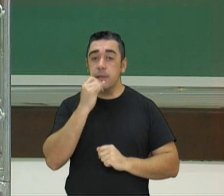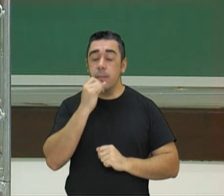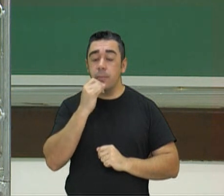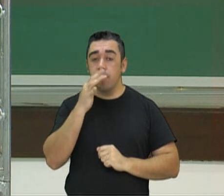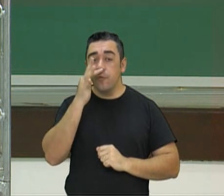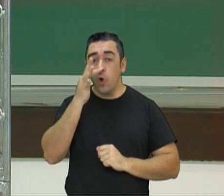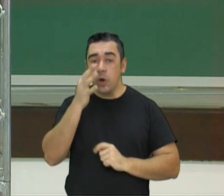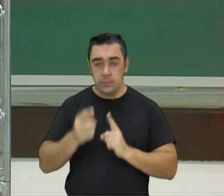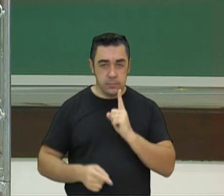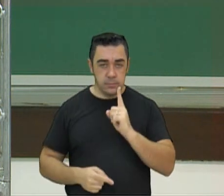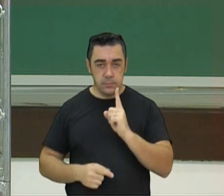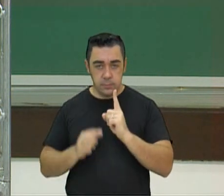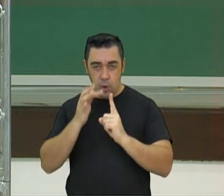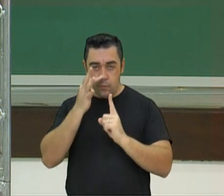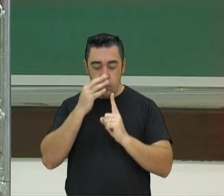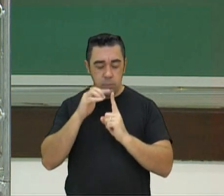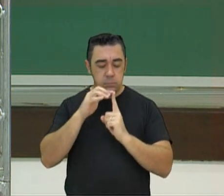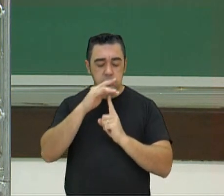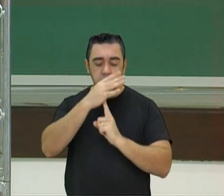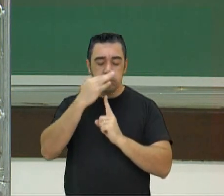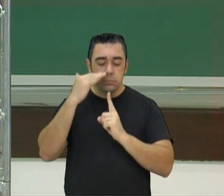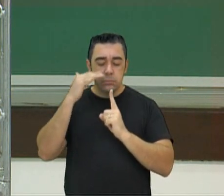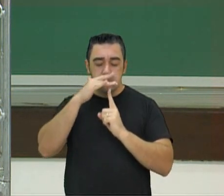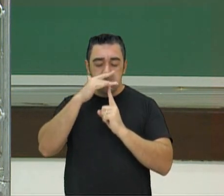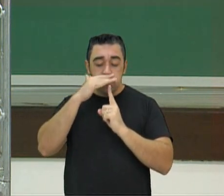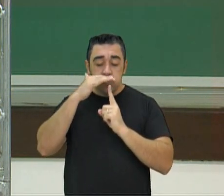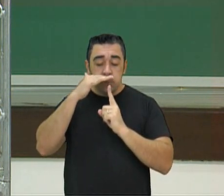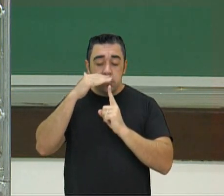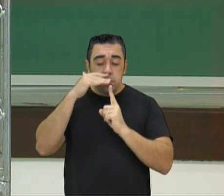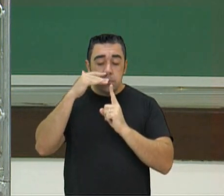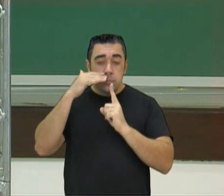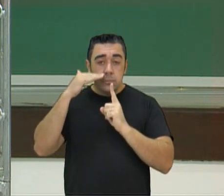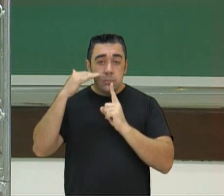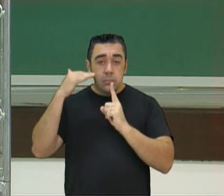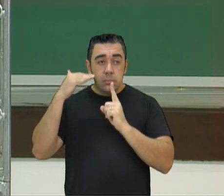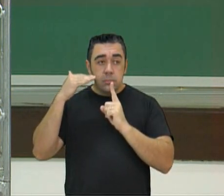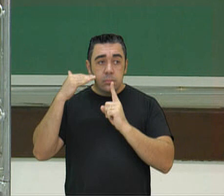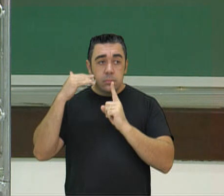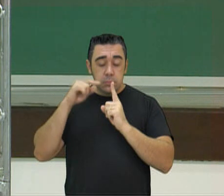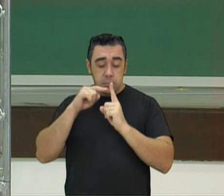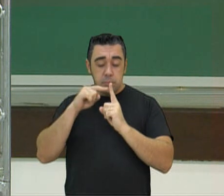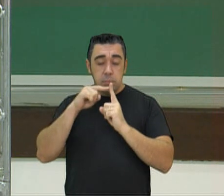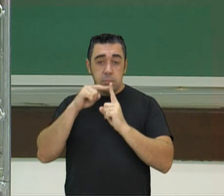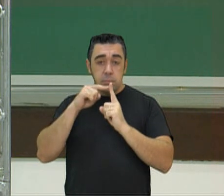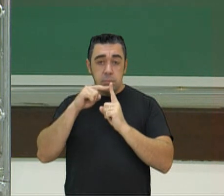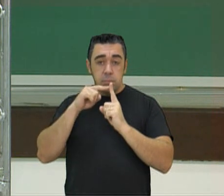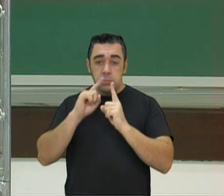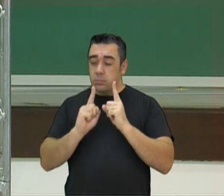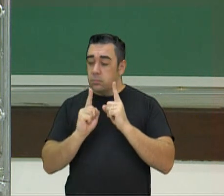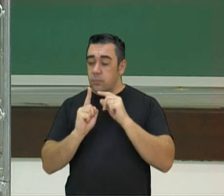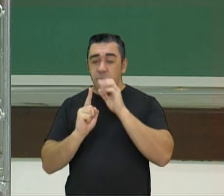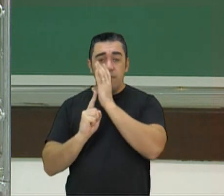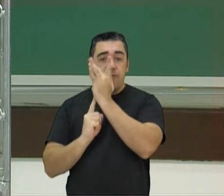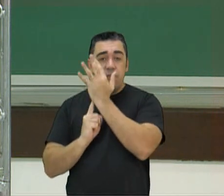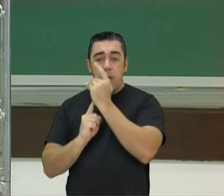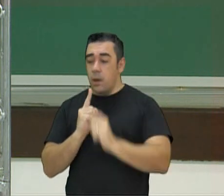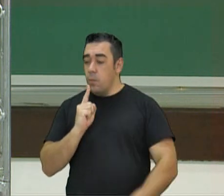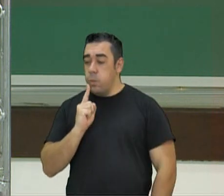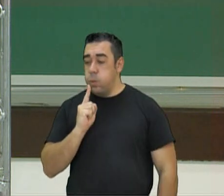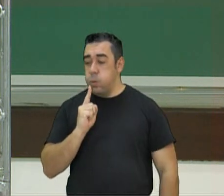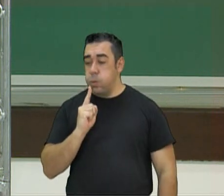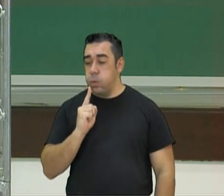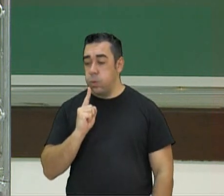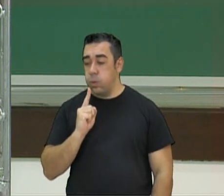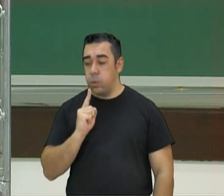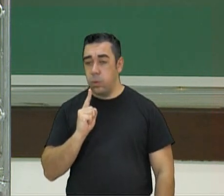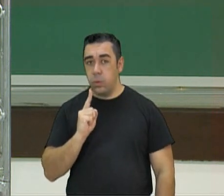essa flor, você utiliza o nariz, então cheira a flor e imagina que você tem uma vela à sua frente, então você tem que apagar essa vela. Então